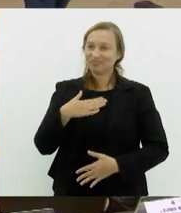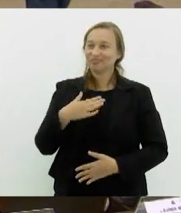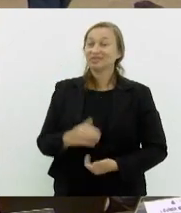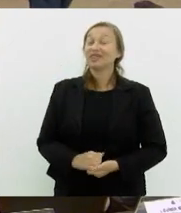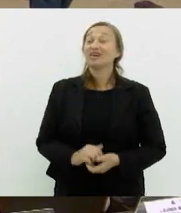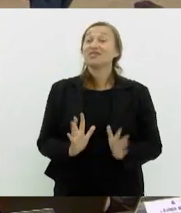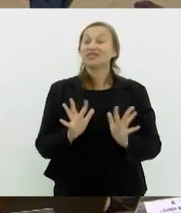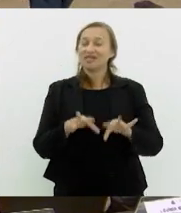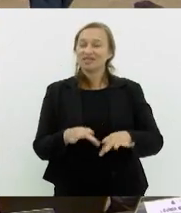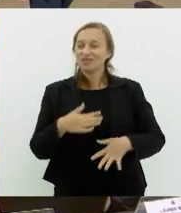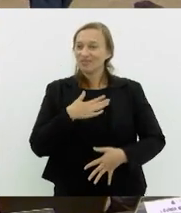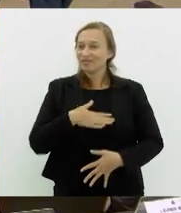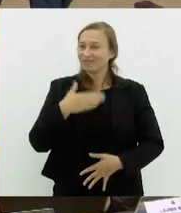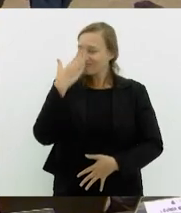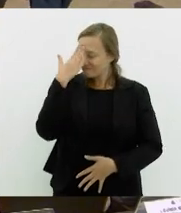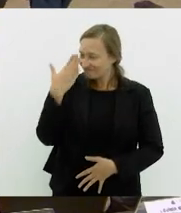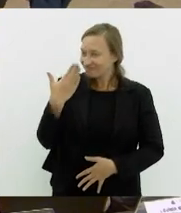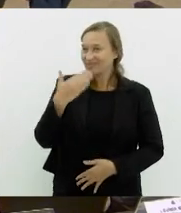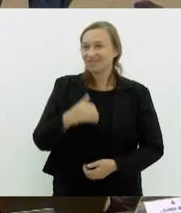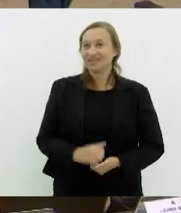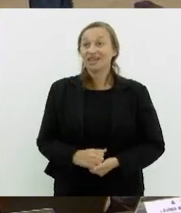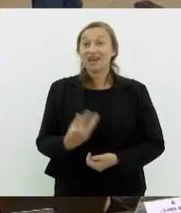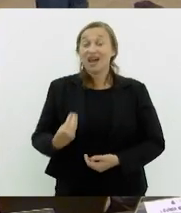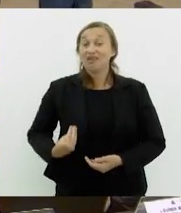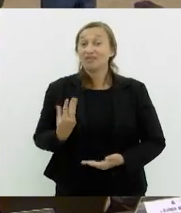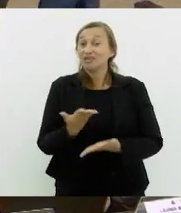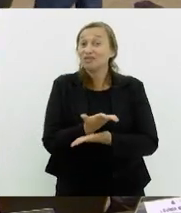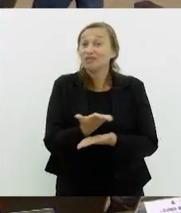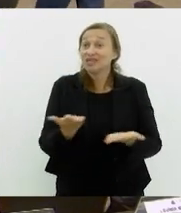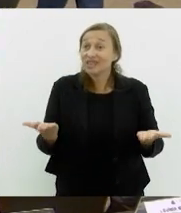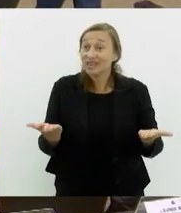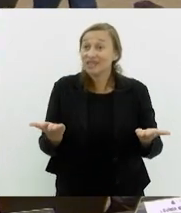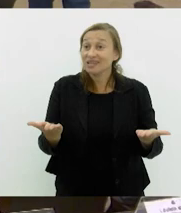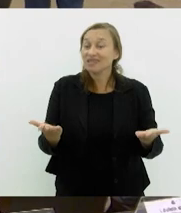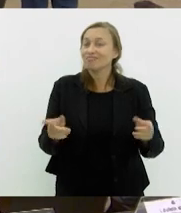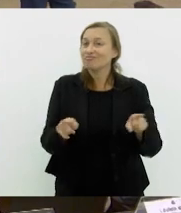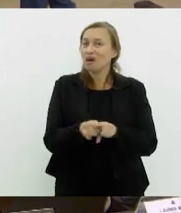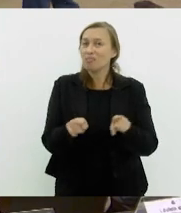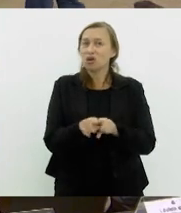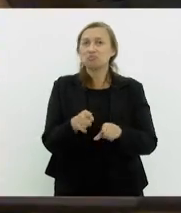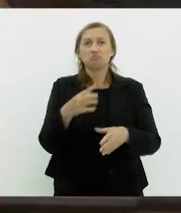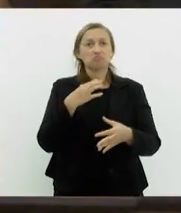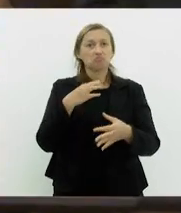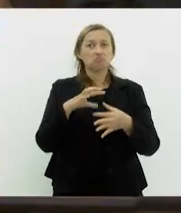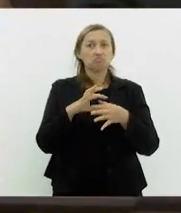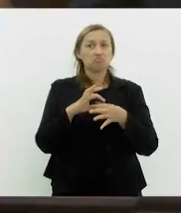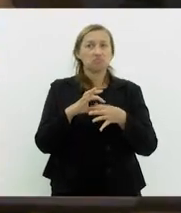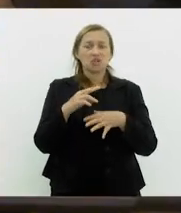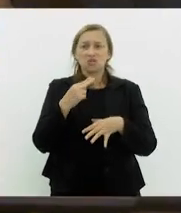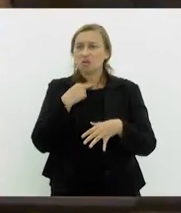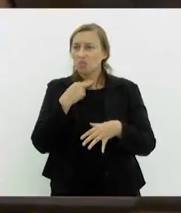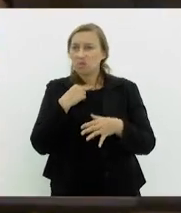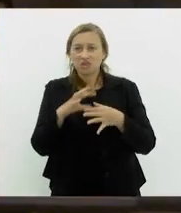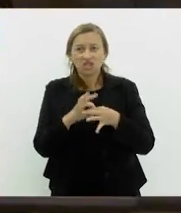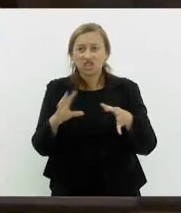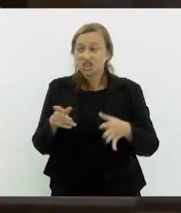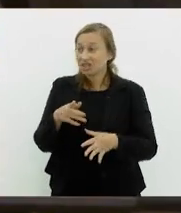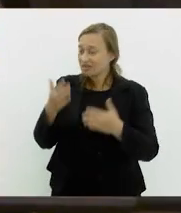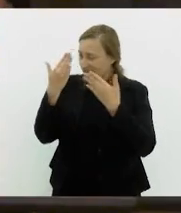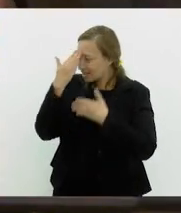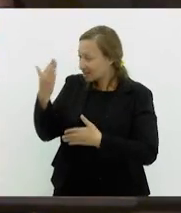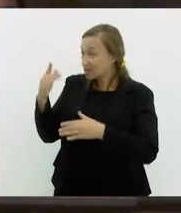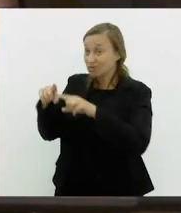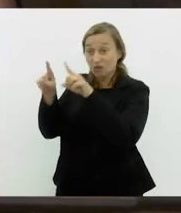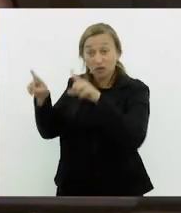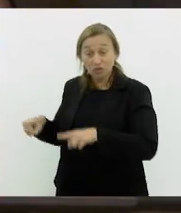Finalizando, gostaria de agradecer a presença de todos. Também não posso deixar de agradecer aos nossos servidores que